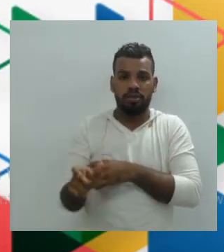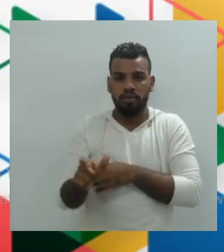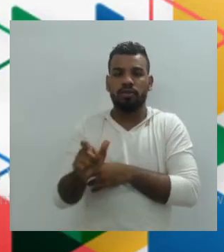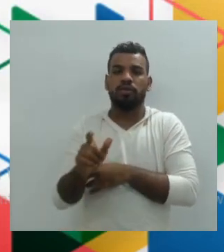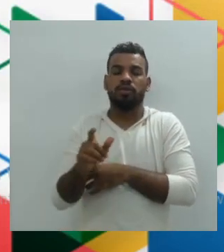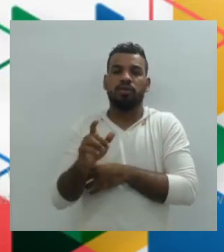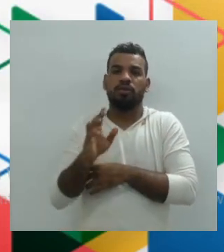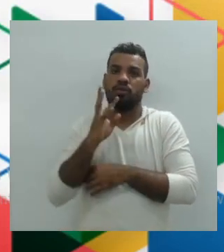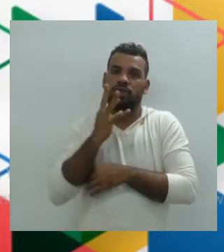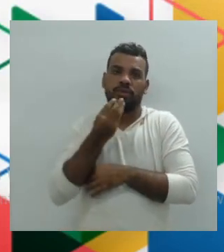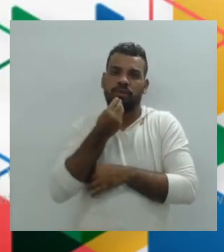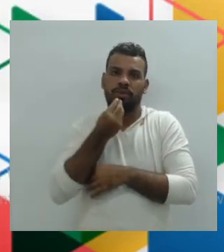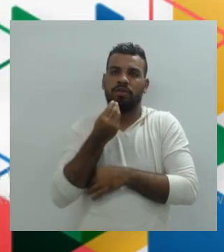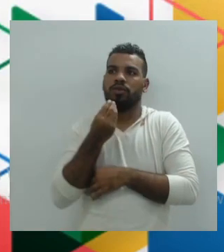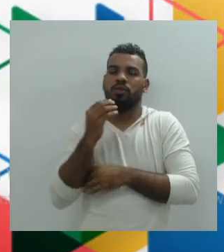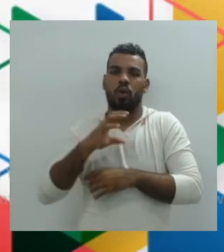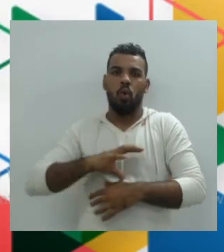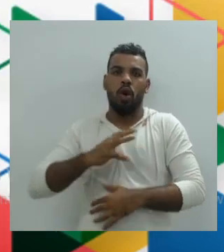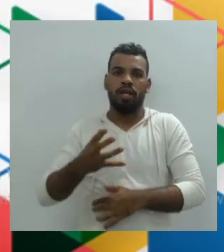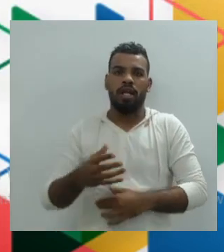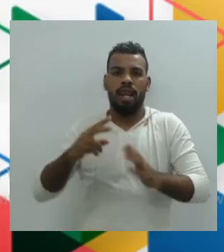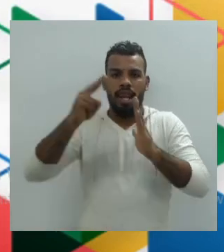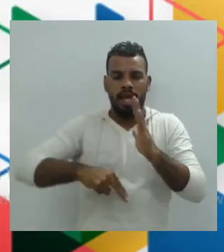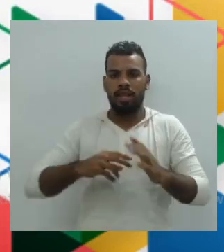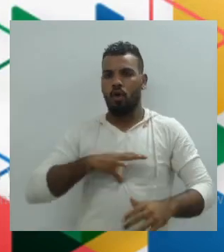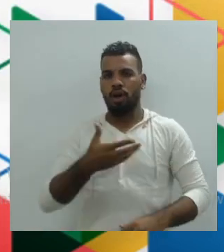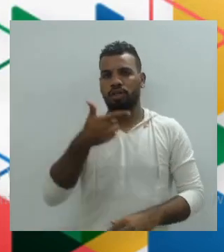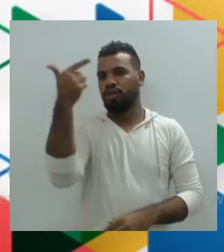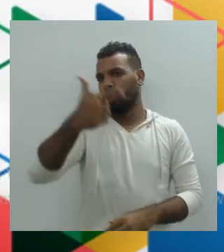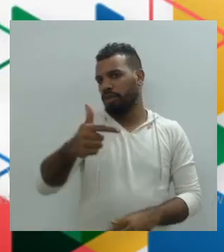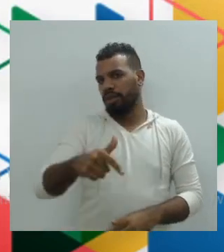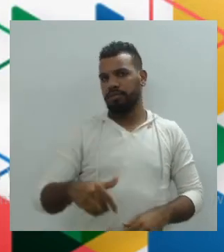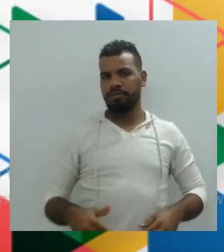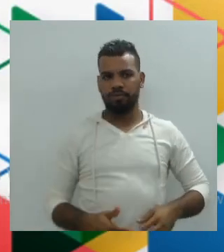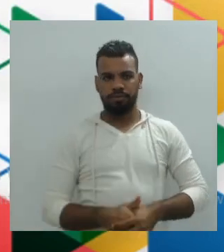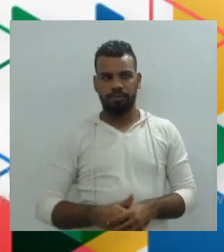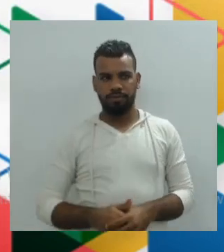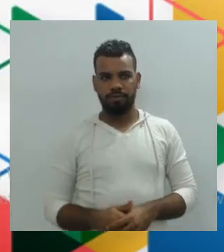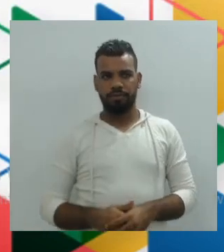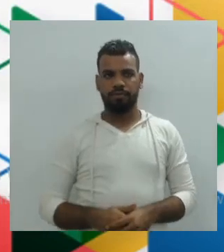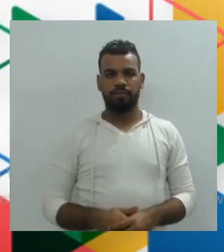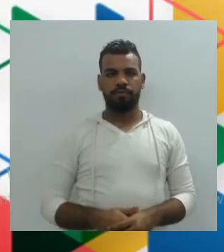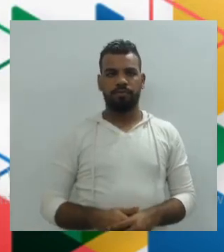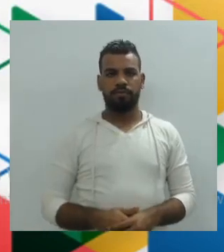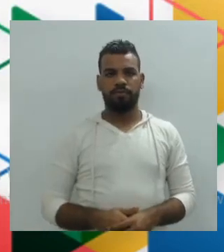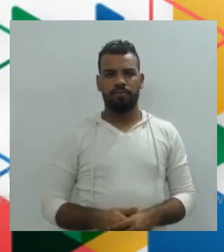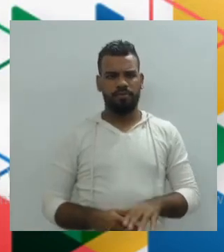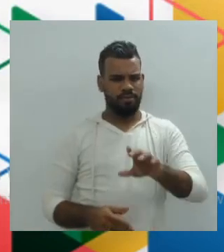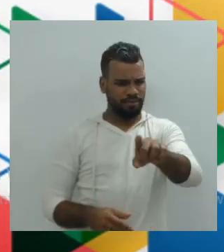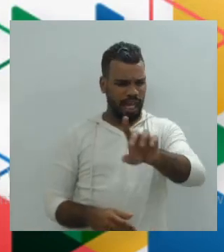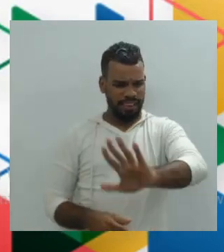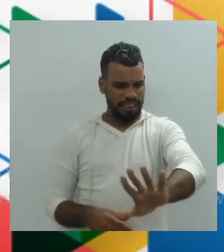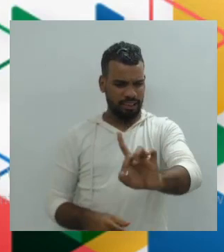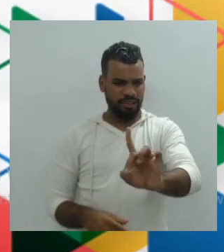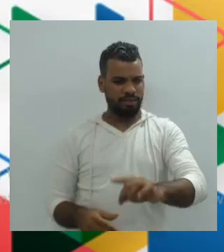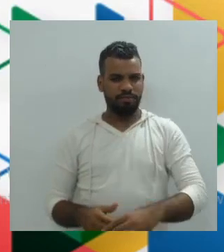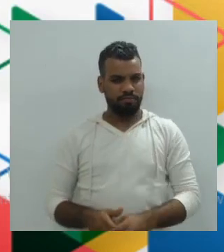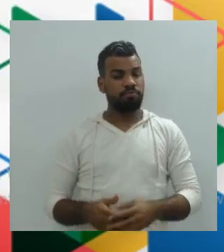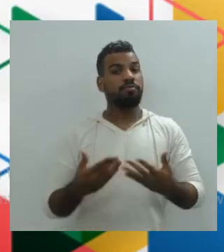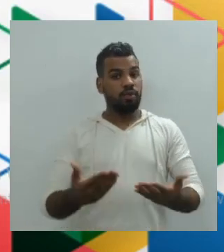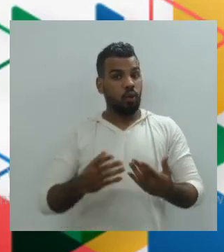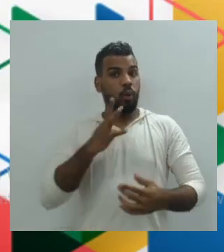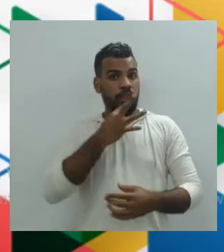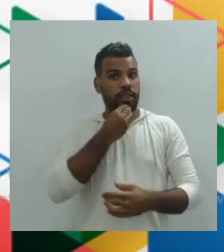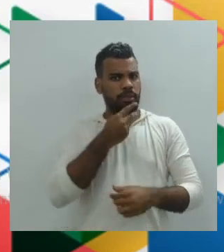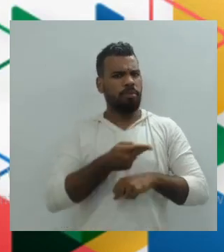não tem a coragem mínima de dar uma lida na obra desse naturalista inglês. Não seja assim. Busque sempre